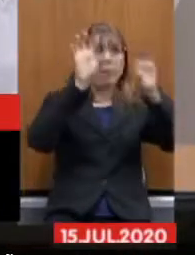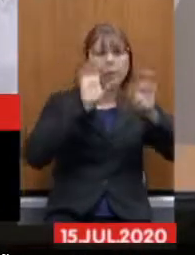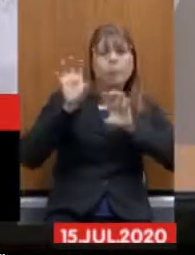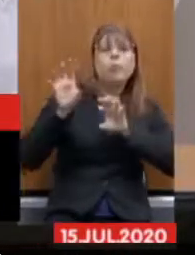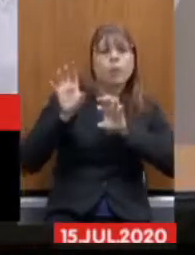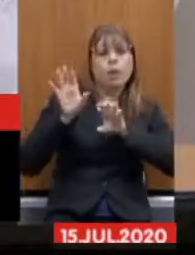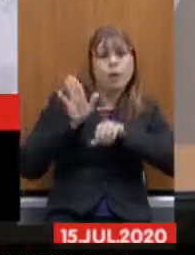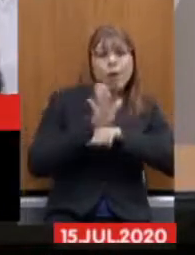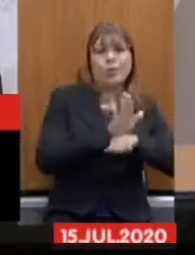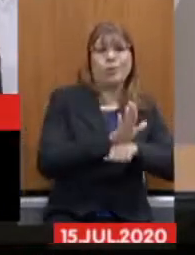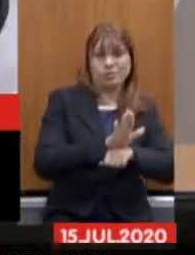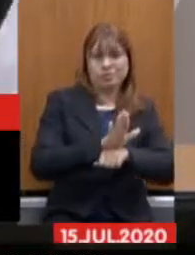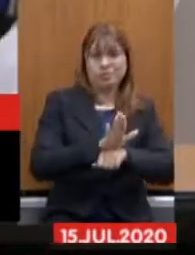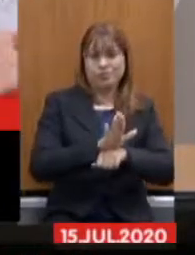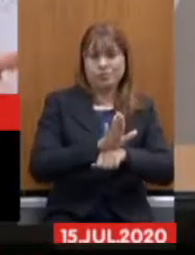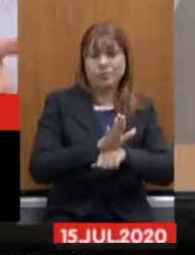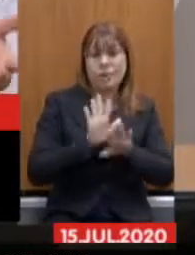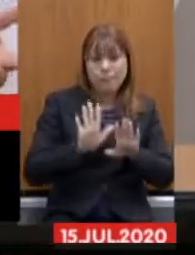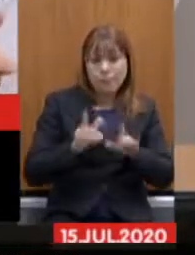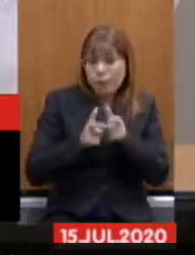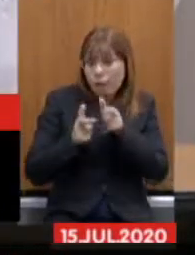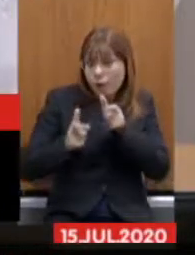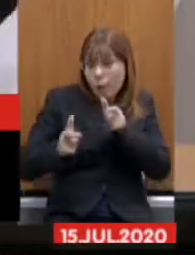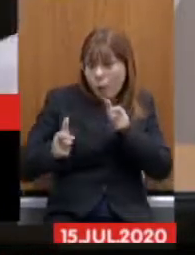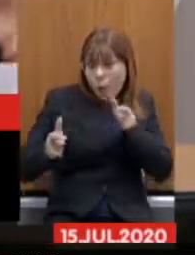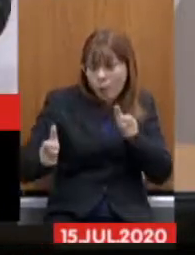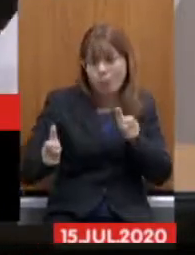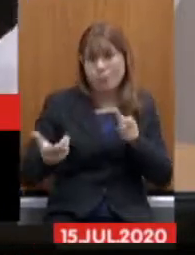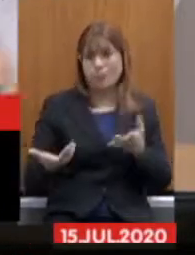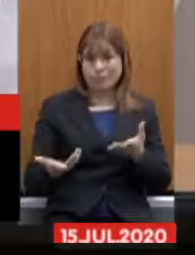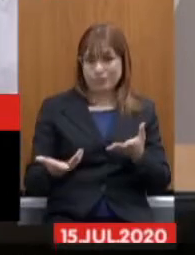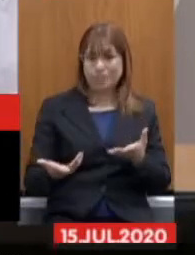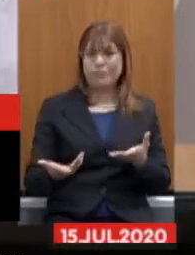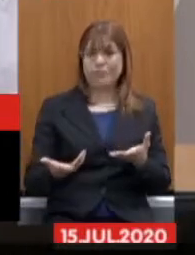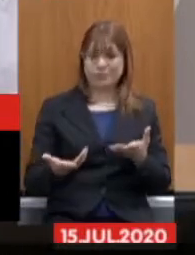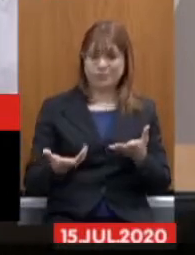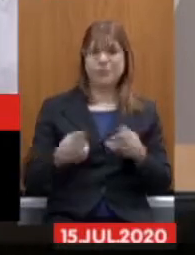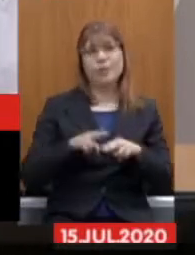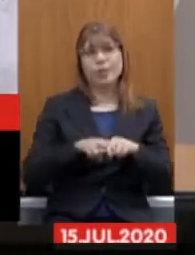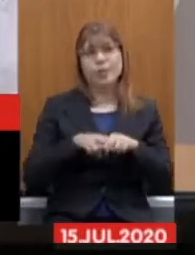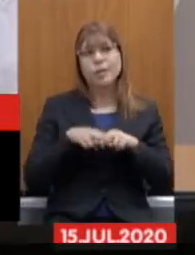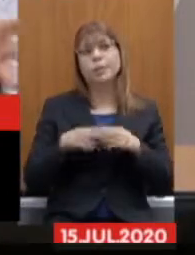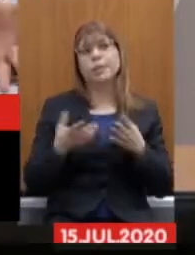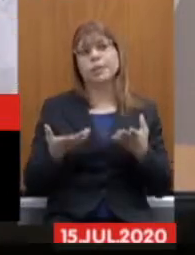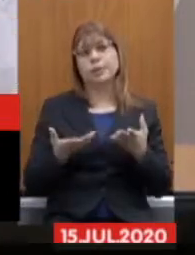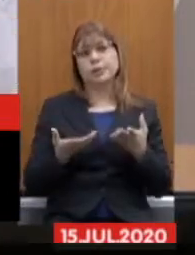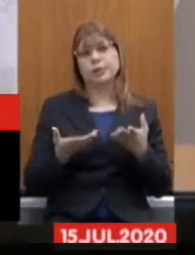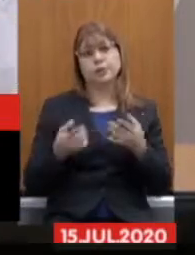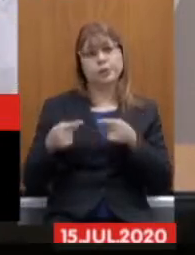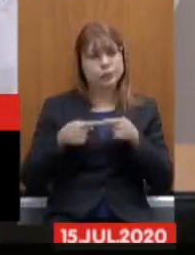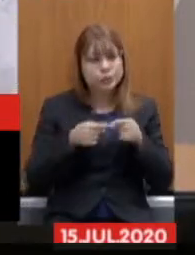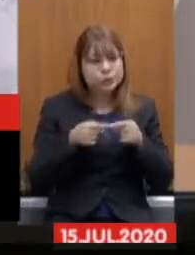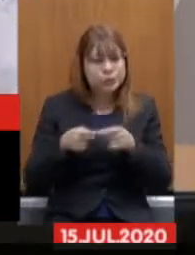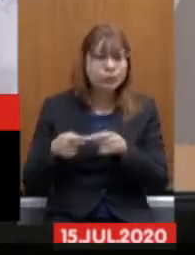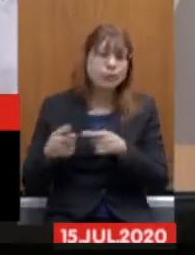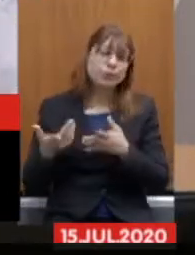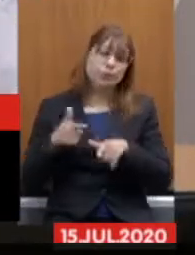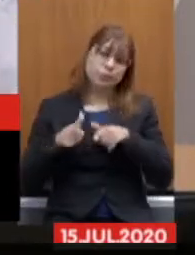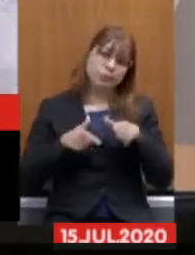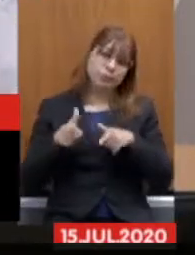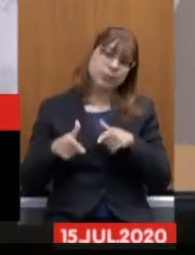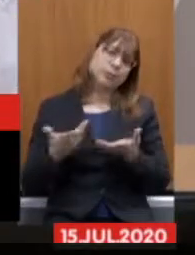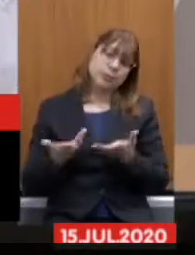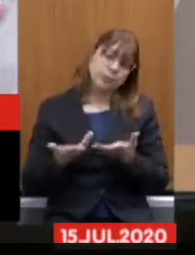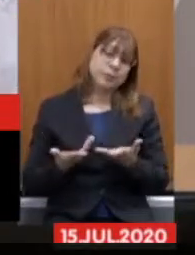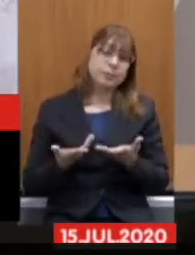espalhadas essa demanda tem aumentado até em função né de variação de atividades econômicas a demanda tem